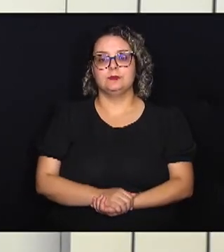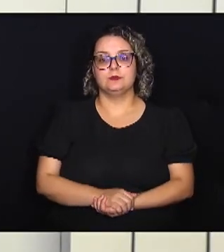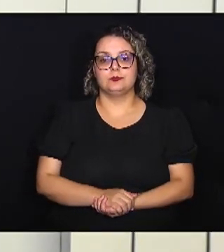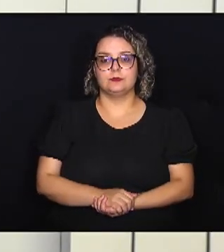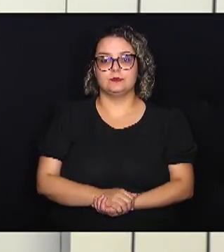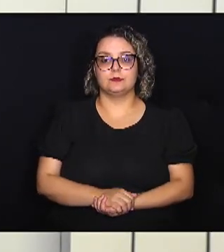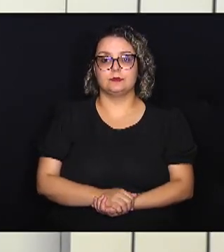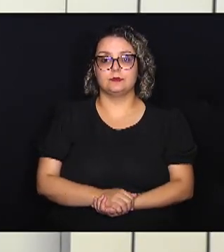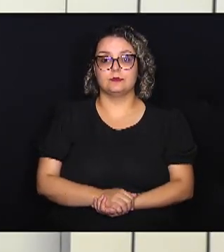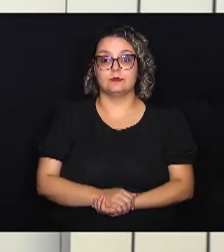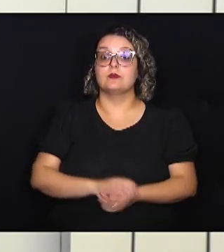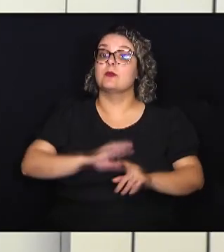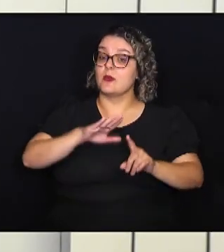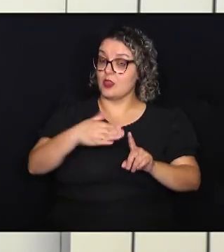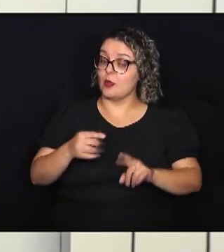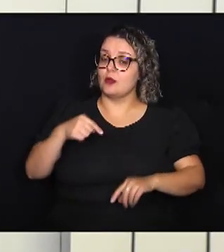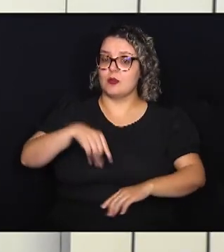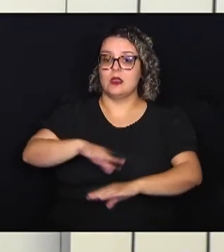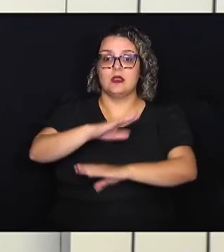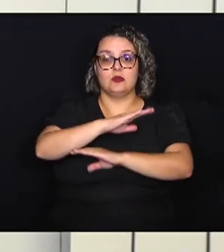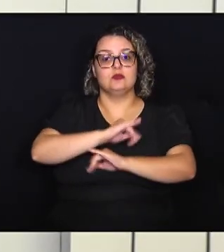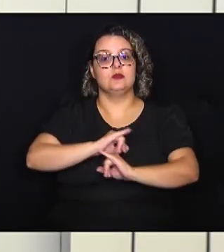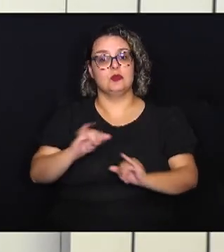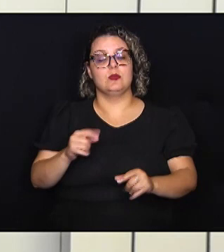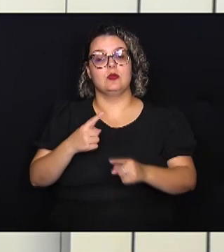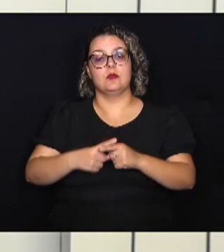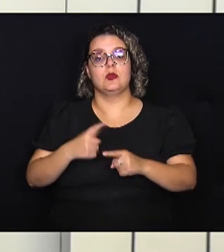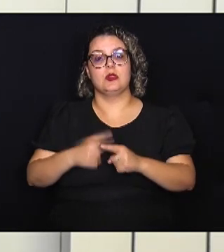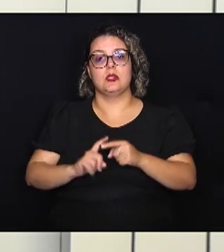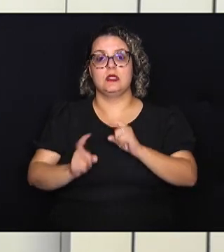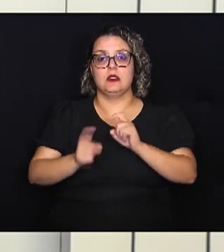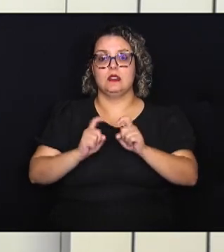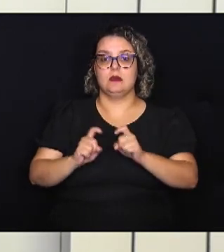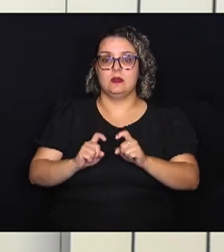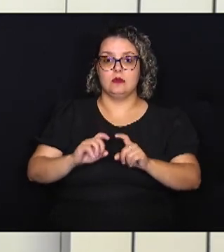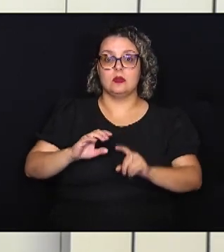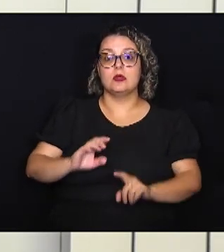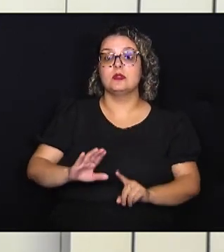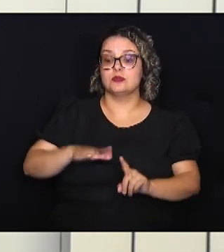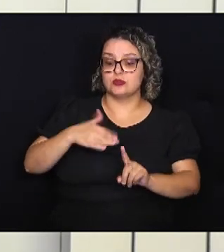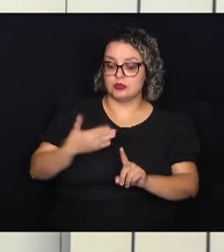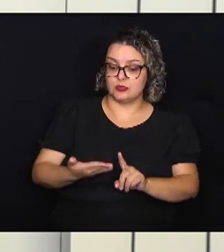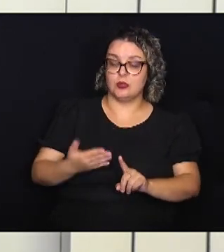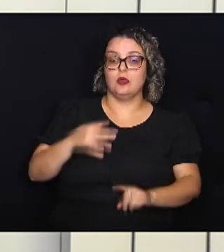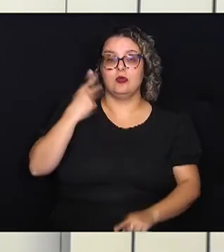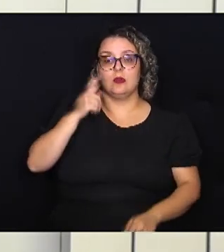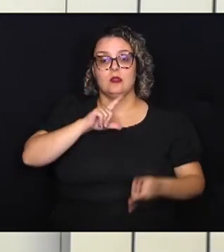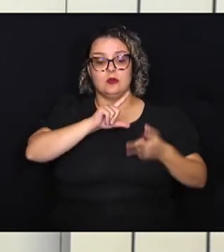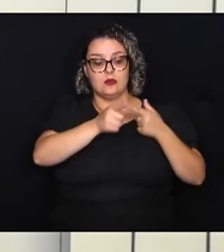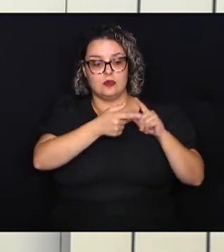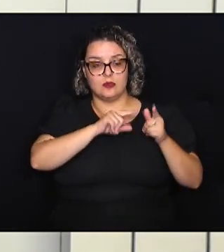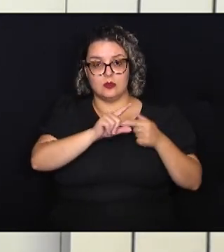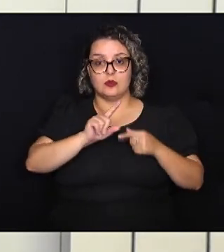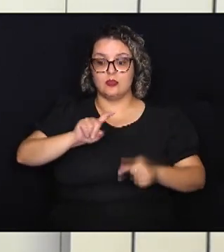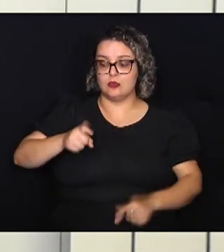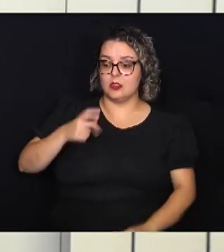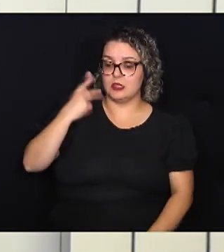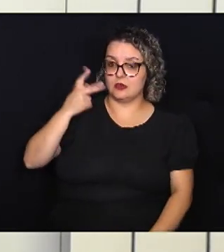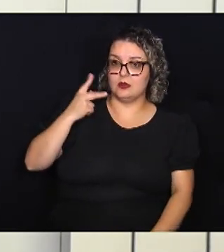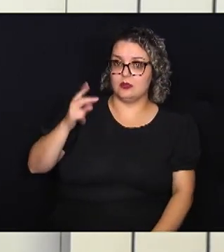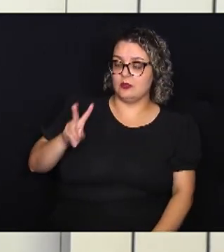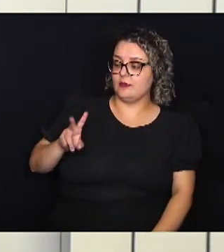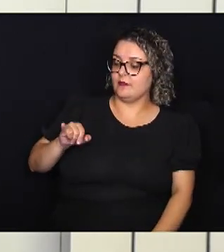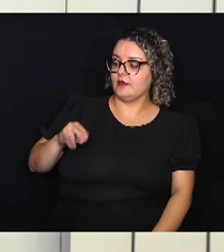Hora de homenagem aqui no Câmara Notícia, porque em reunião solene, o vereador Major Jaime e o ex-vereador